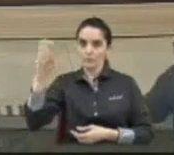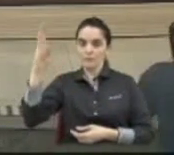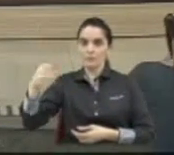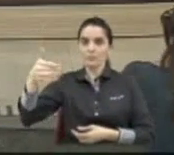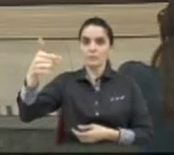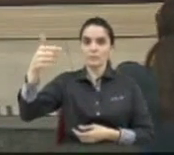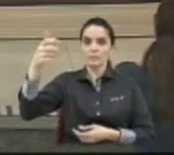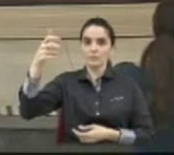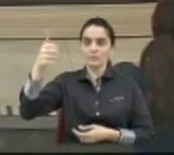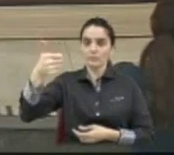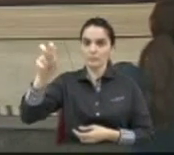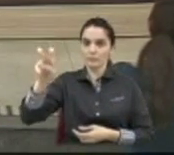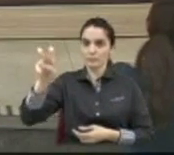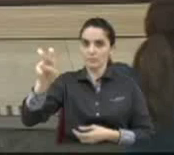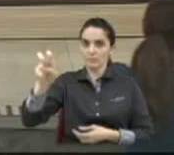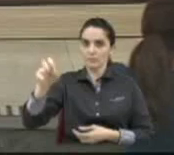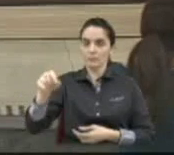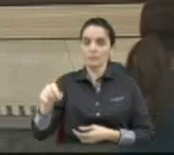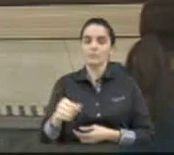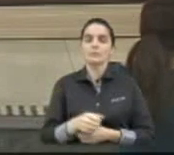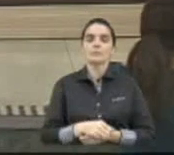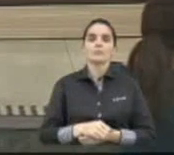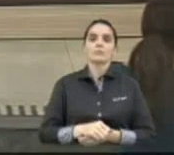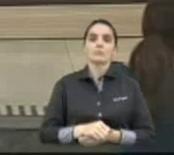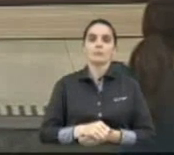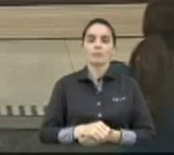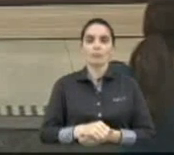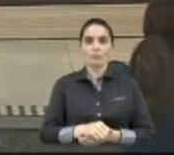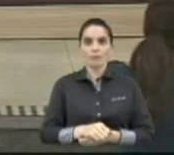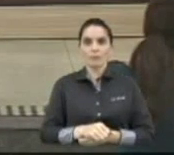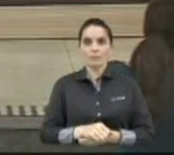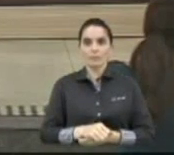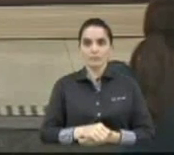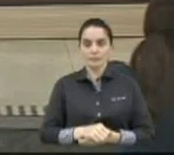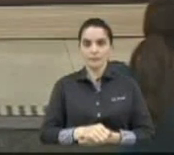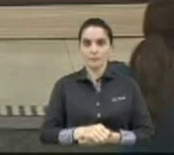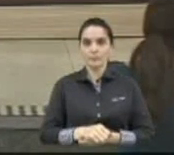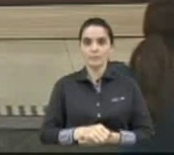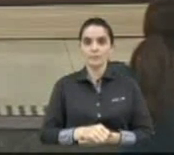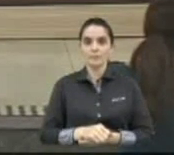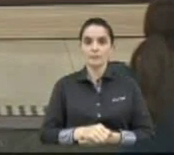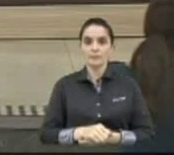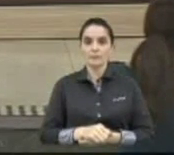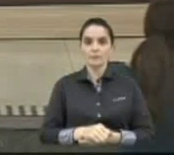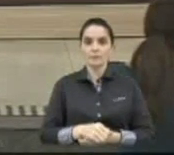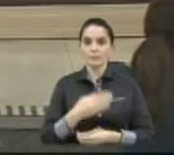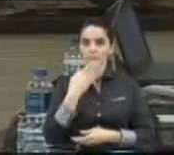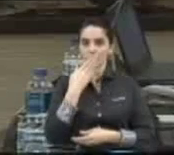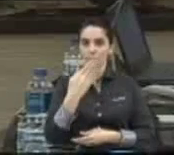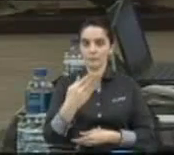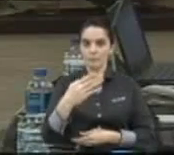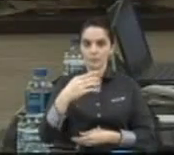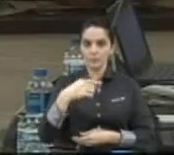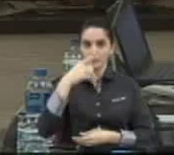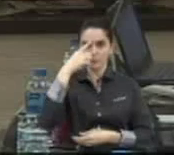2755/15, de minha autoria, visto que ela também será contemplada no orçamento impositivo. Consulta a liderança, Wilson